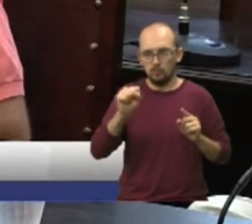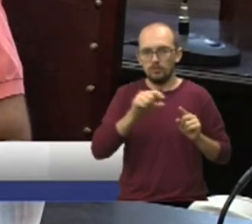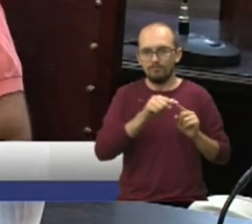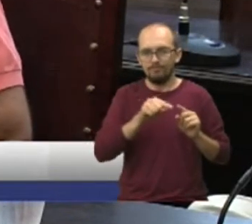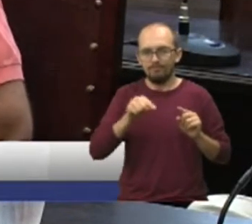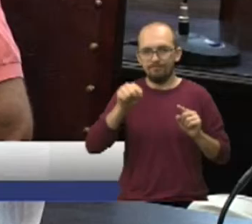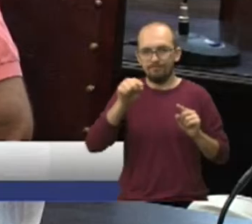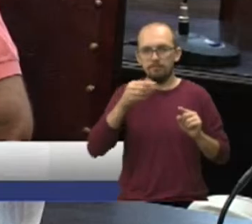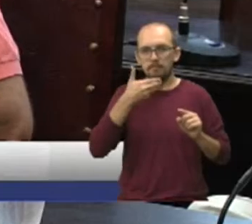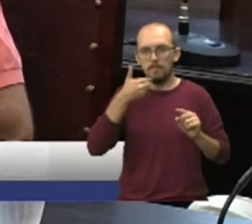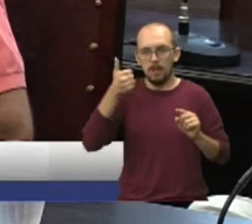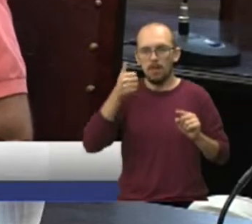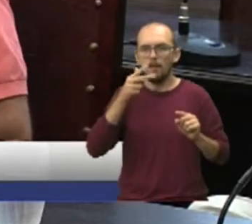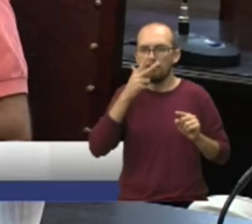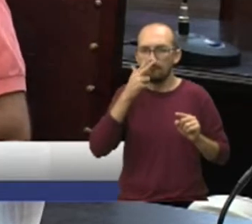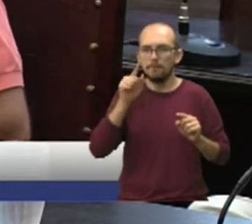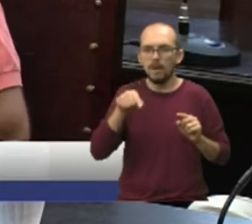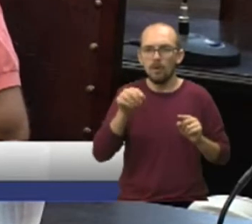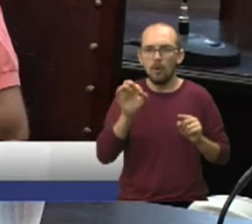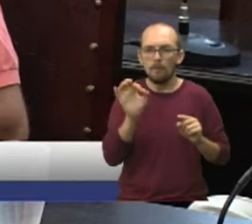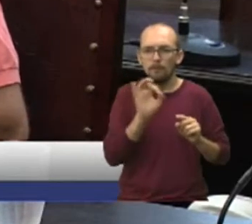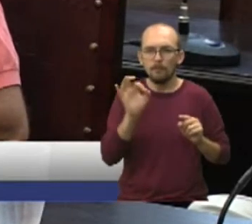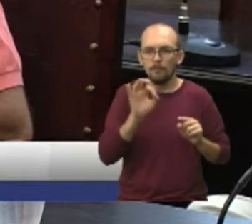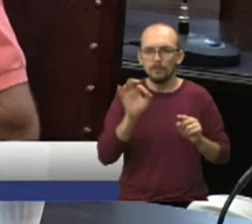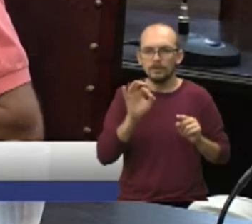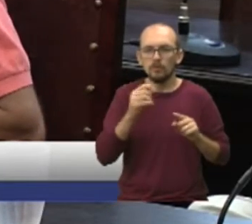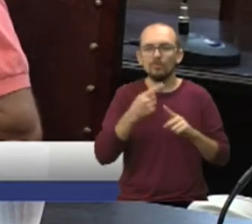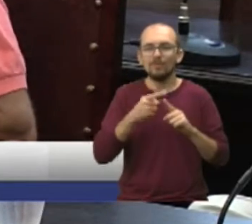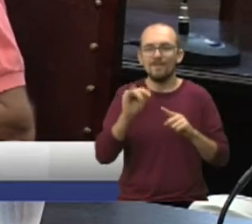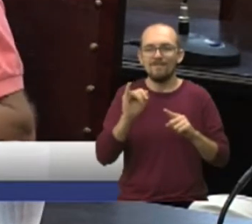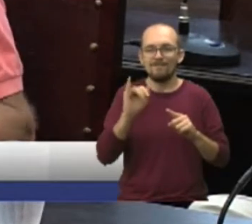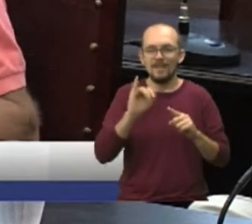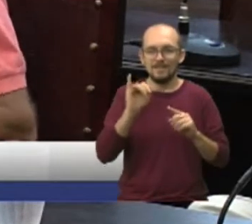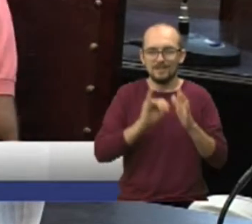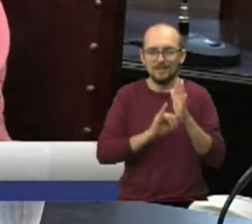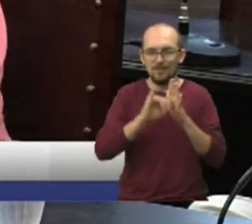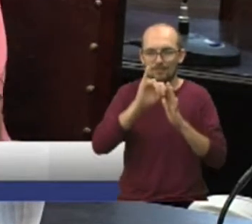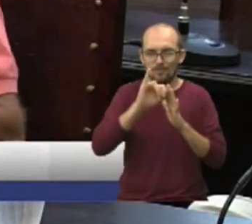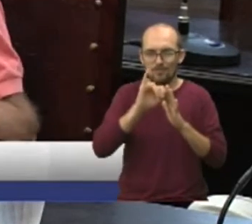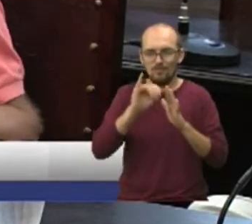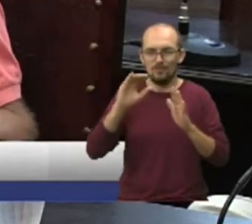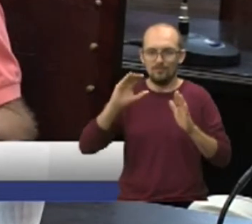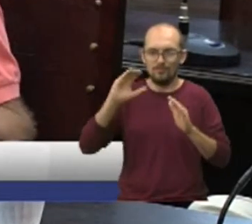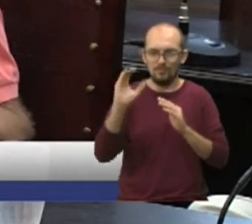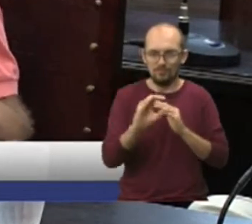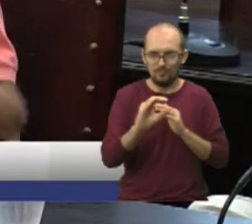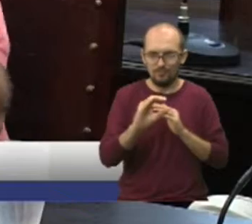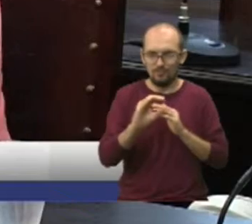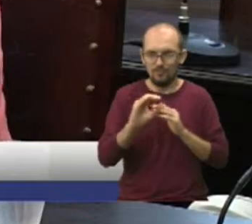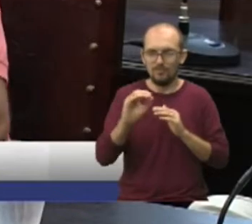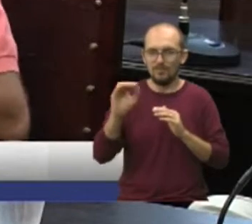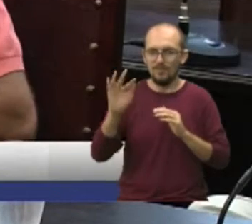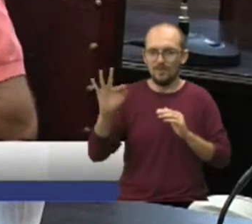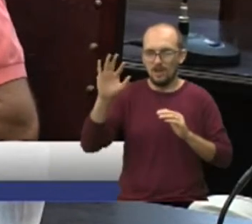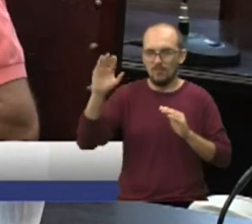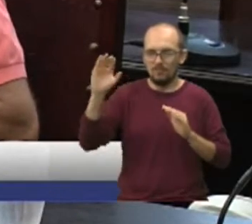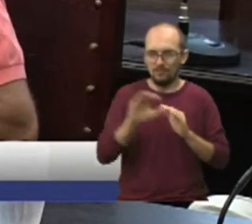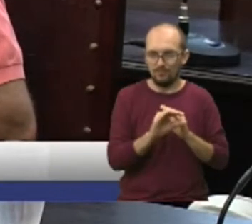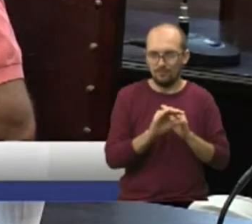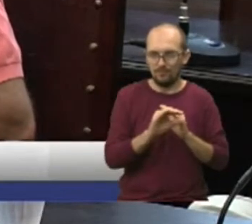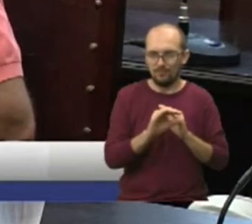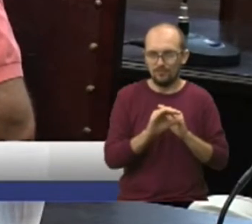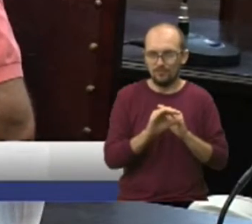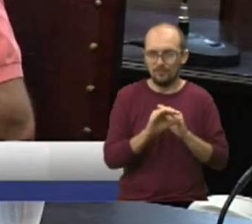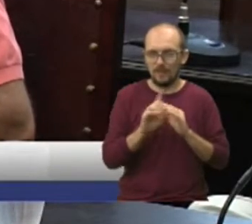porcentagem aqui, praticamente a melhora que houve foi a infração, que foi repassada em cima daquilo que deu 2017 para 2018.